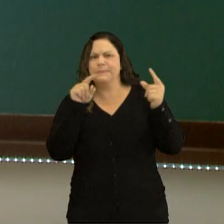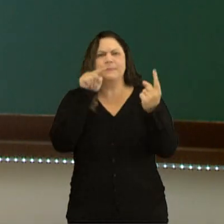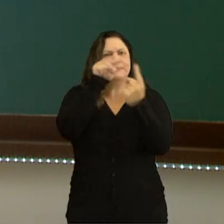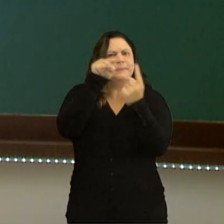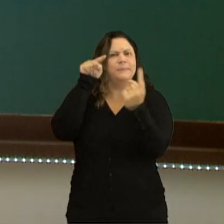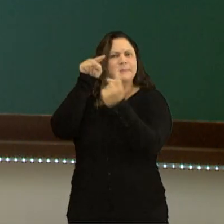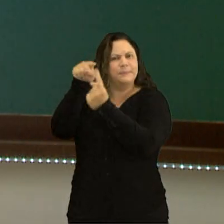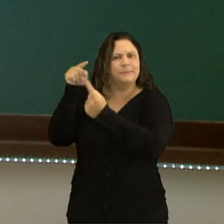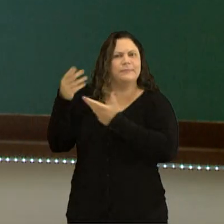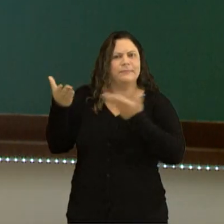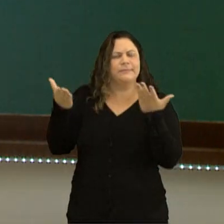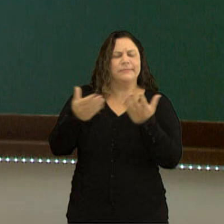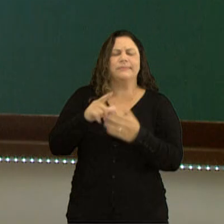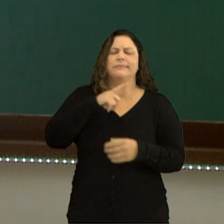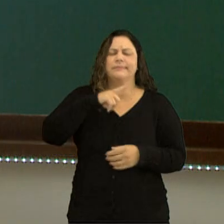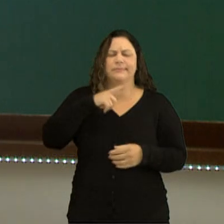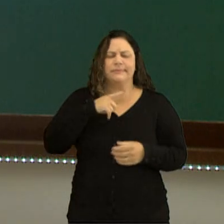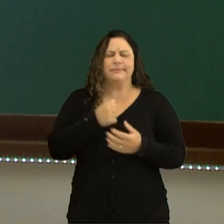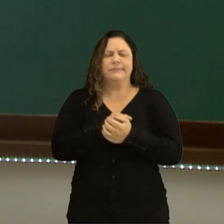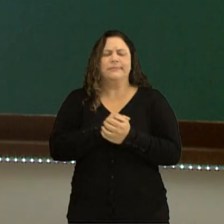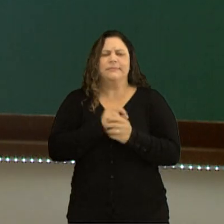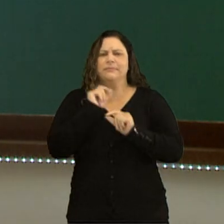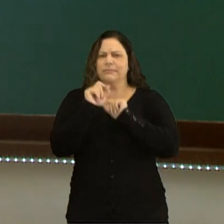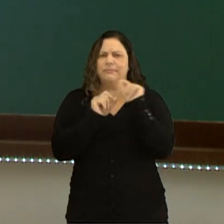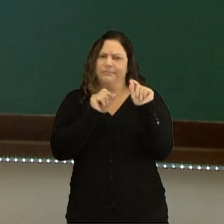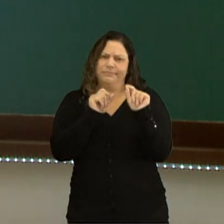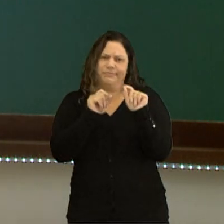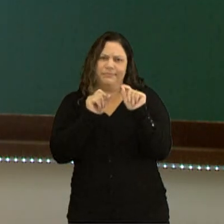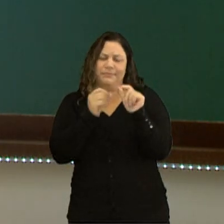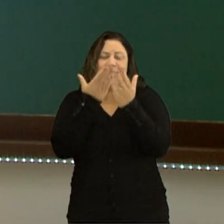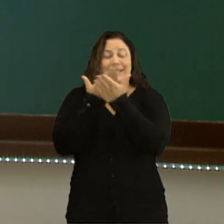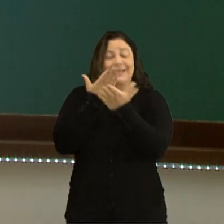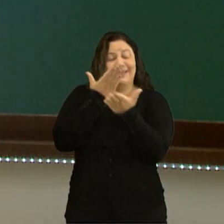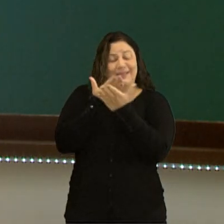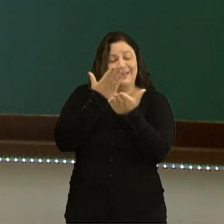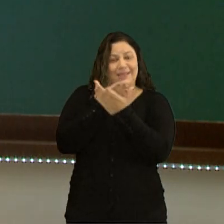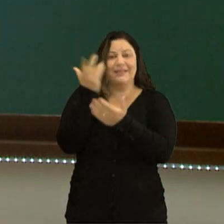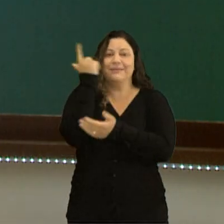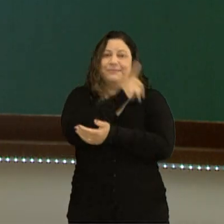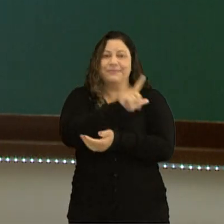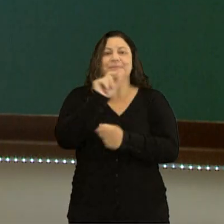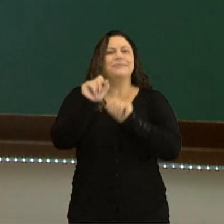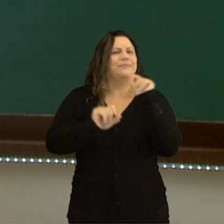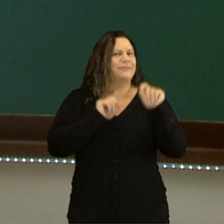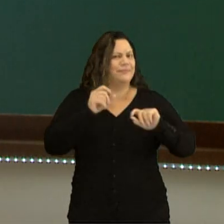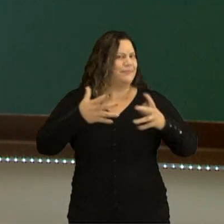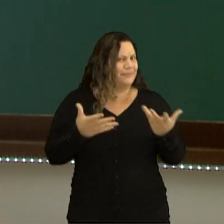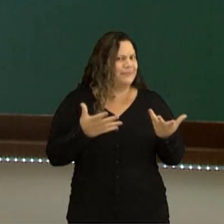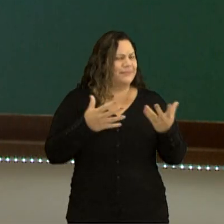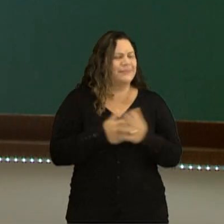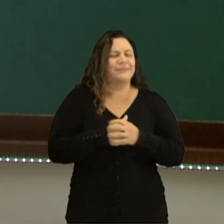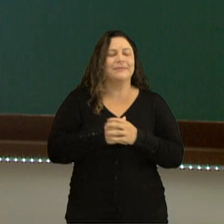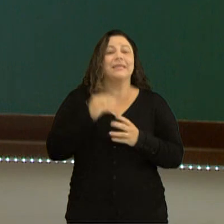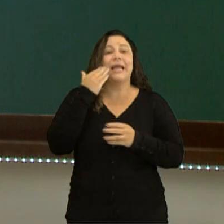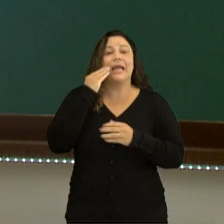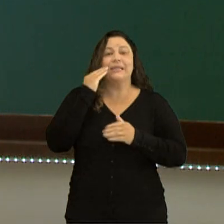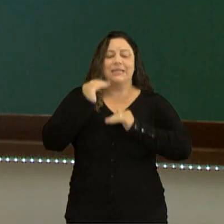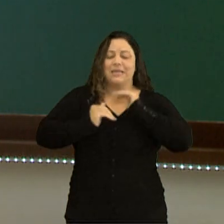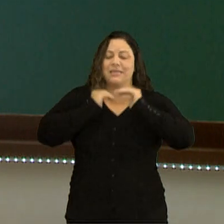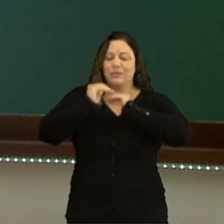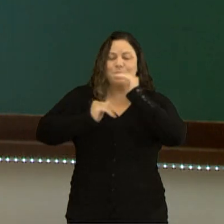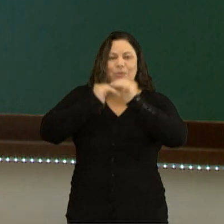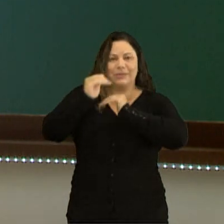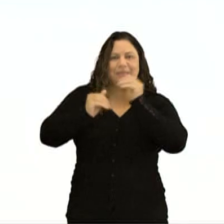metas que a gente tem que ter nas aulas, né? Aqueles objetivos que nós devemos alcançar. Entender o processo de contaminação